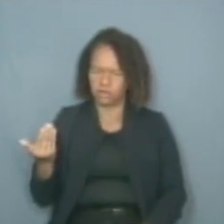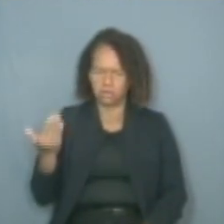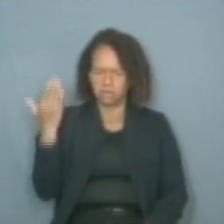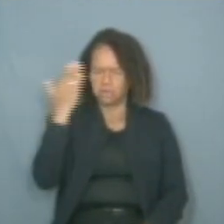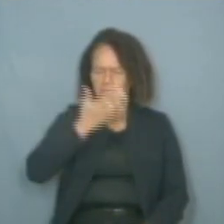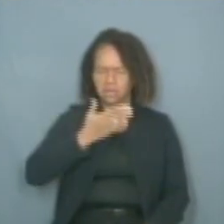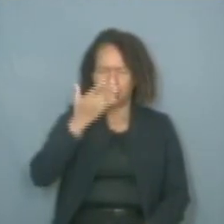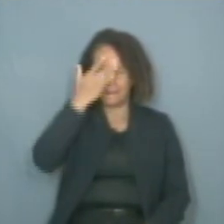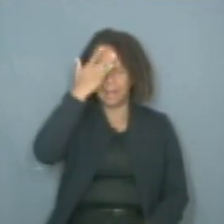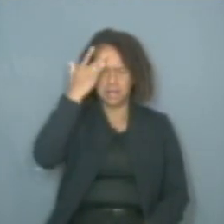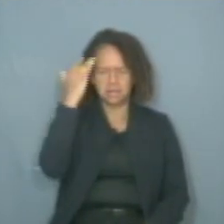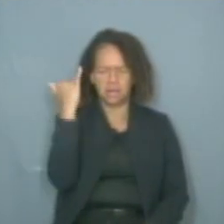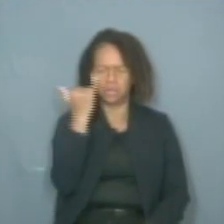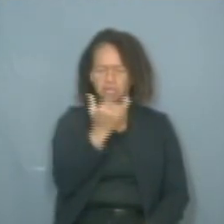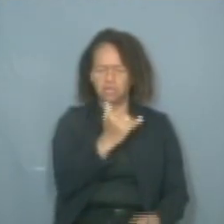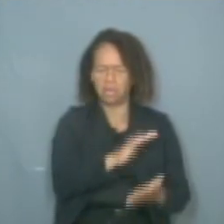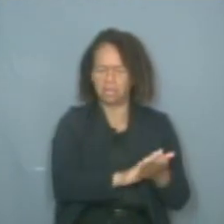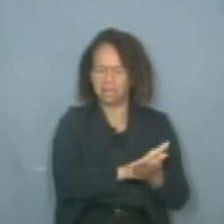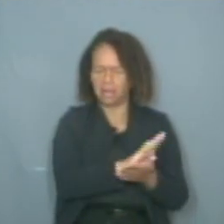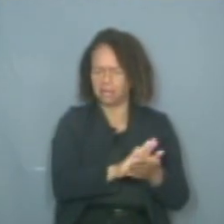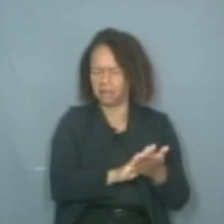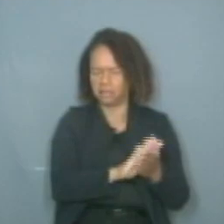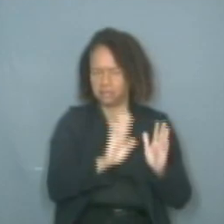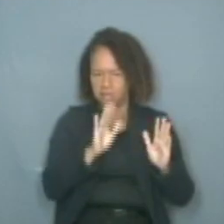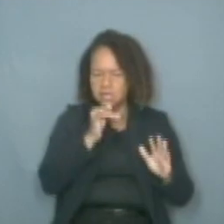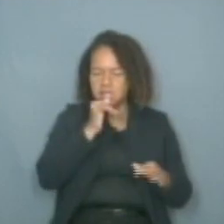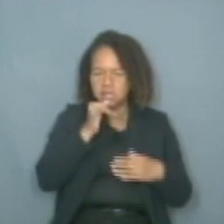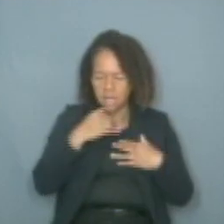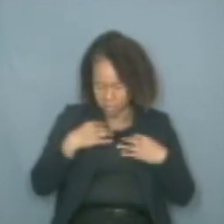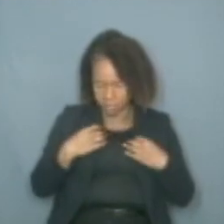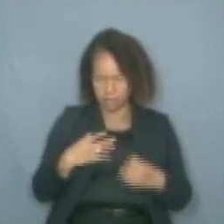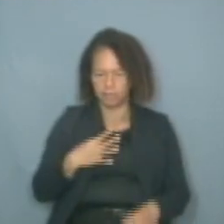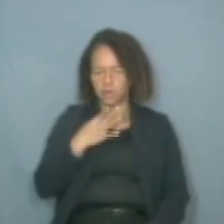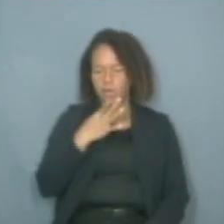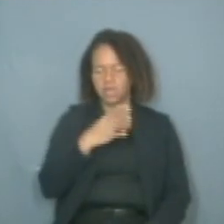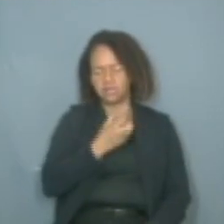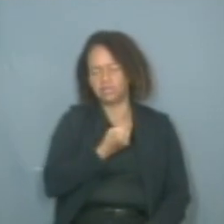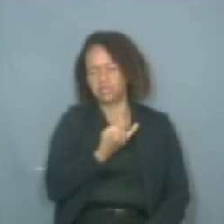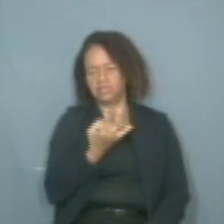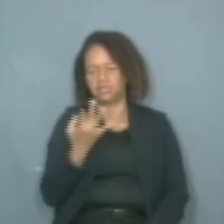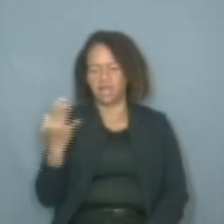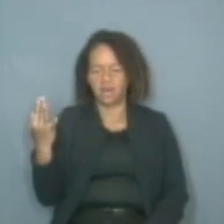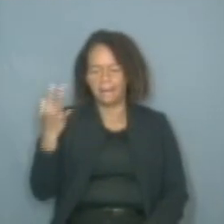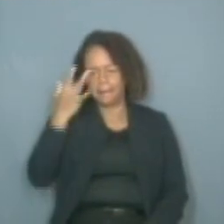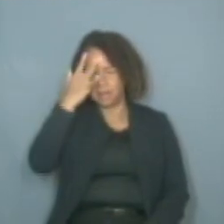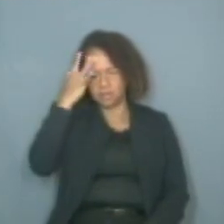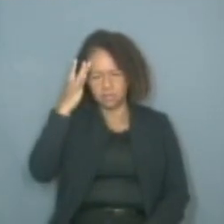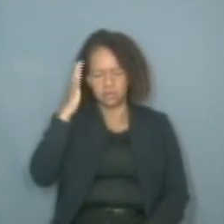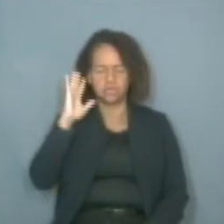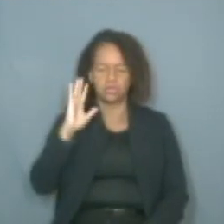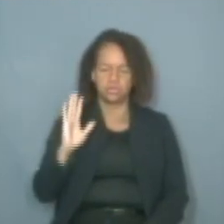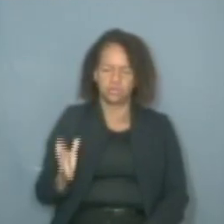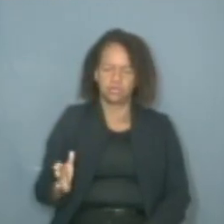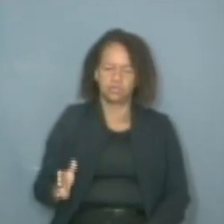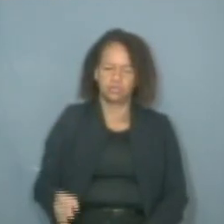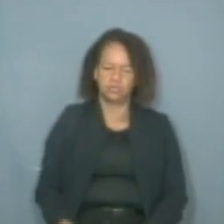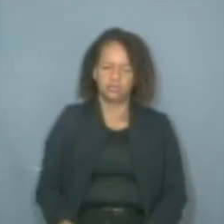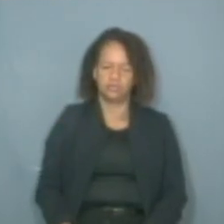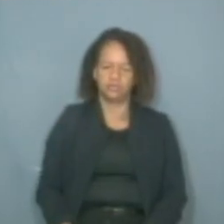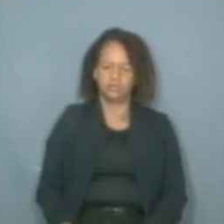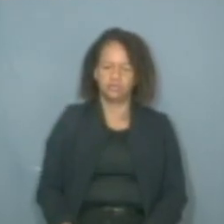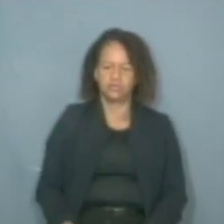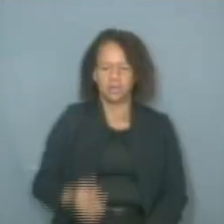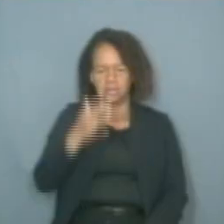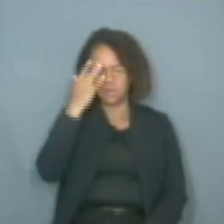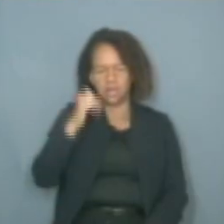um flanelinha que não informe. Eu, por exemplo, conheço várias situações que o flanelinha